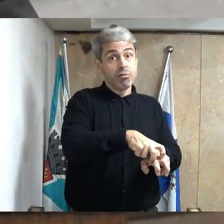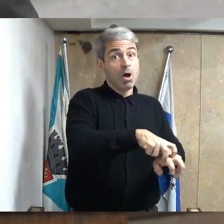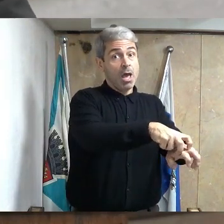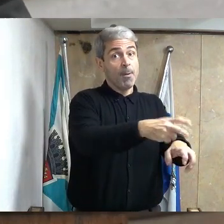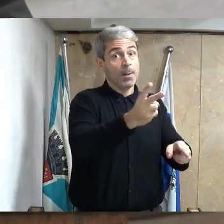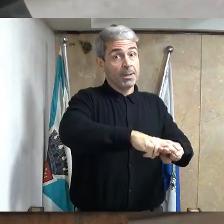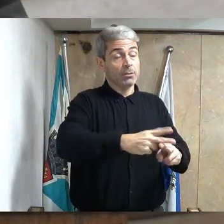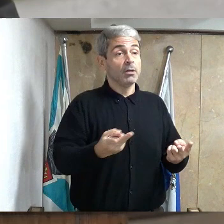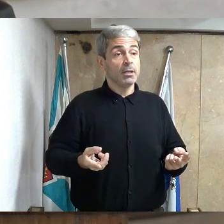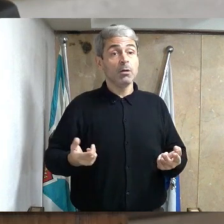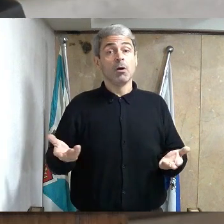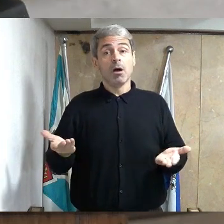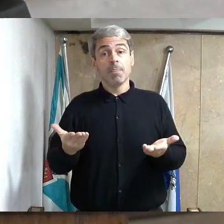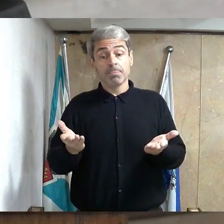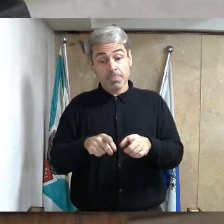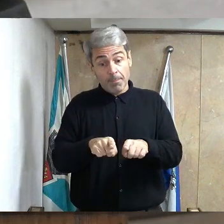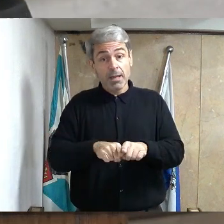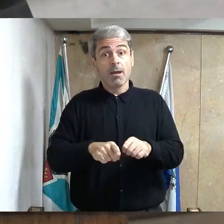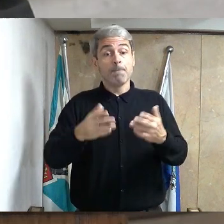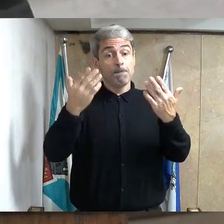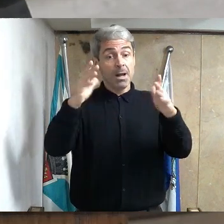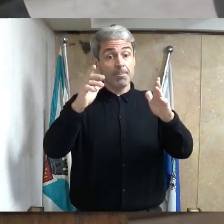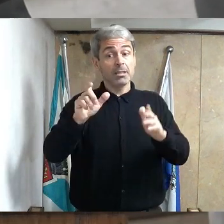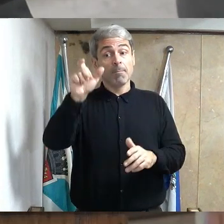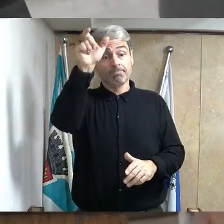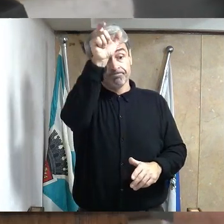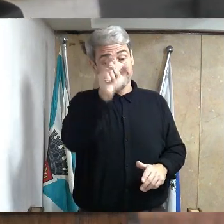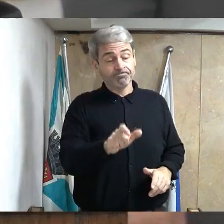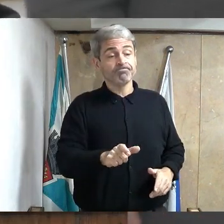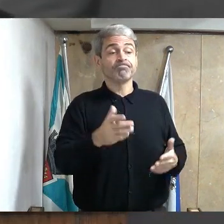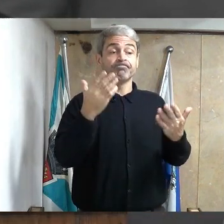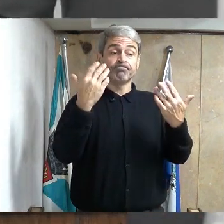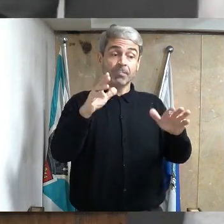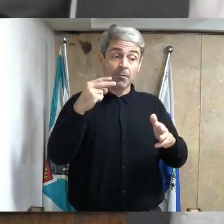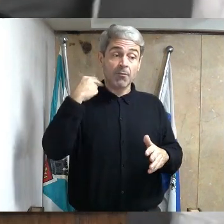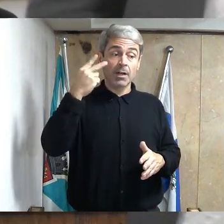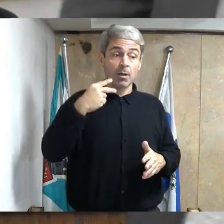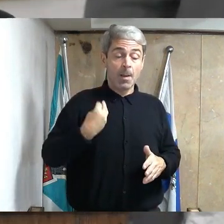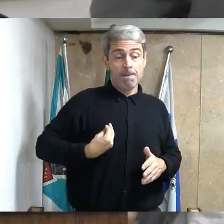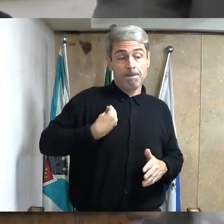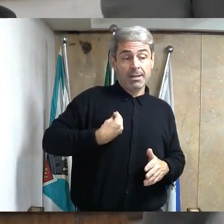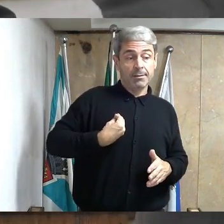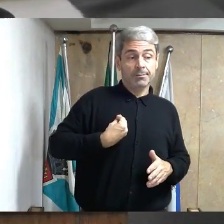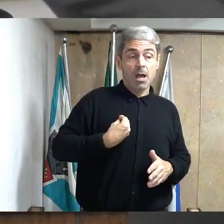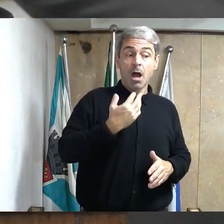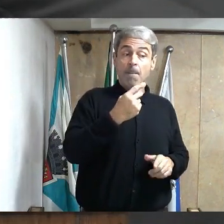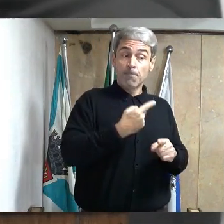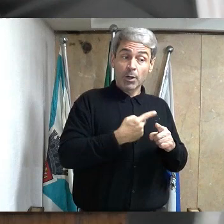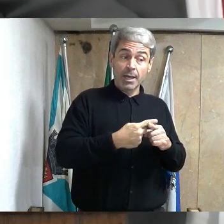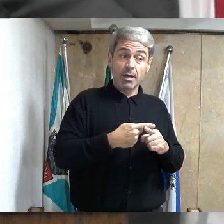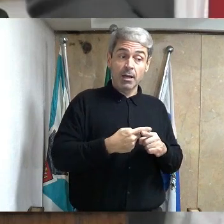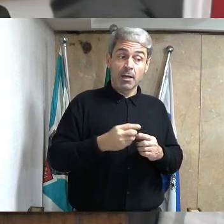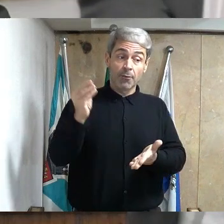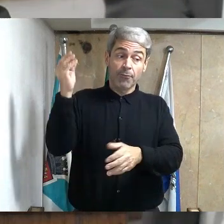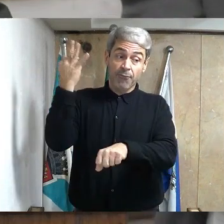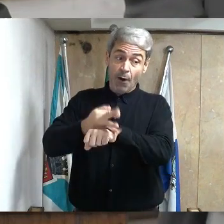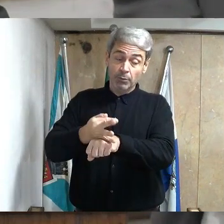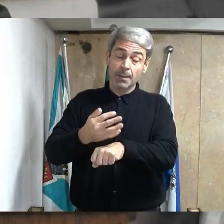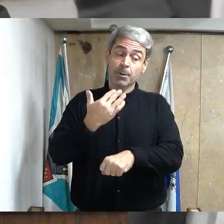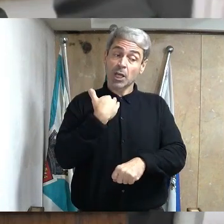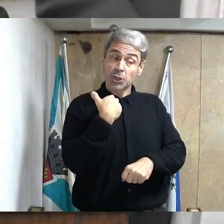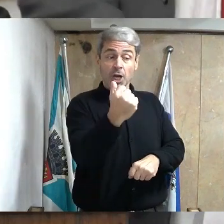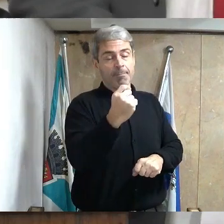Então, eu quero parabenizar Vossa Excelência, mas eu não estive presente, que eu não fui convocado. Mas eu concordo